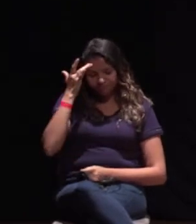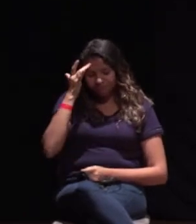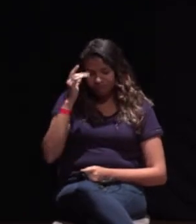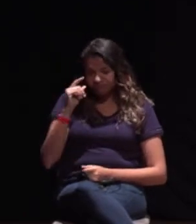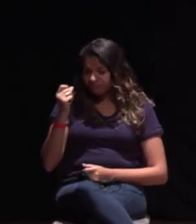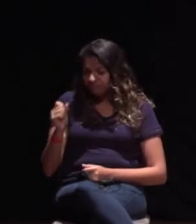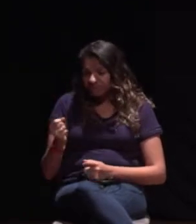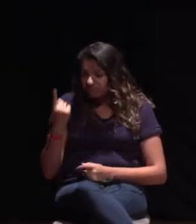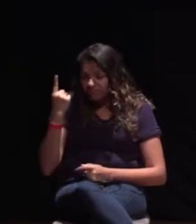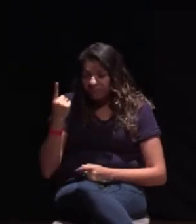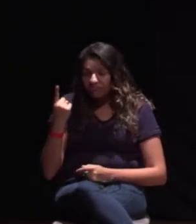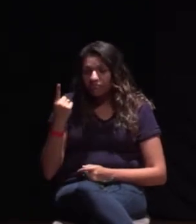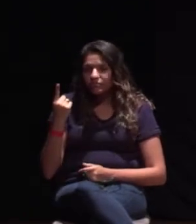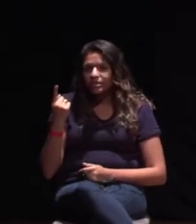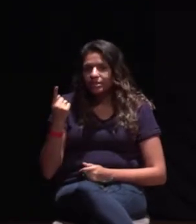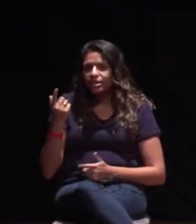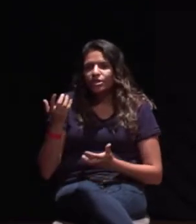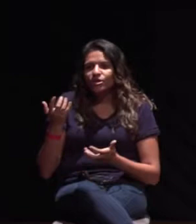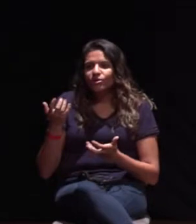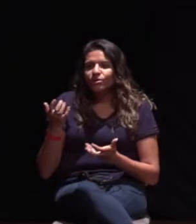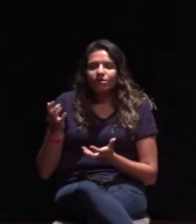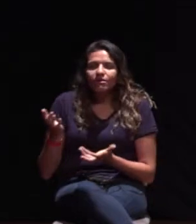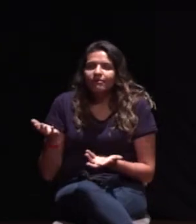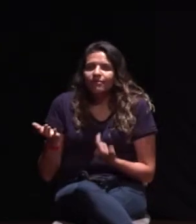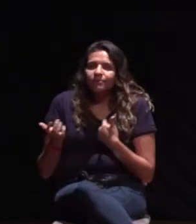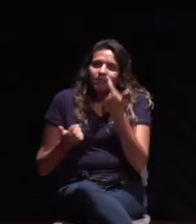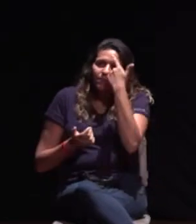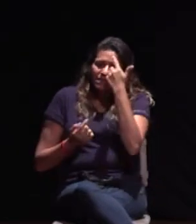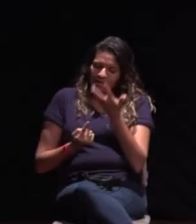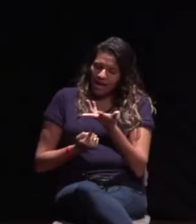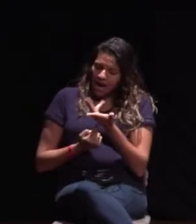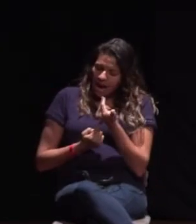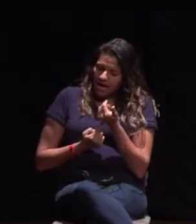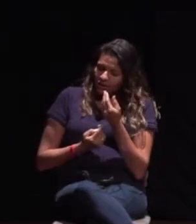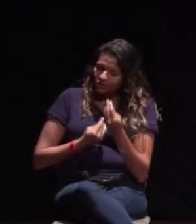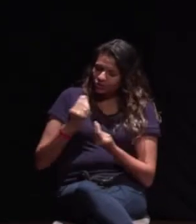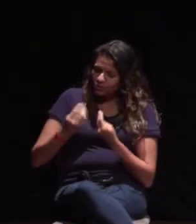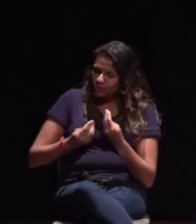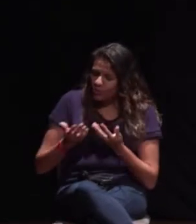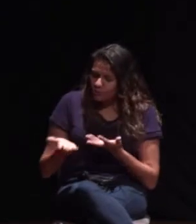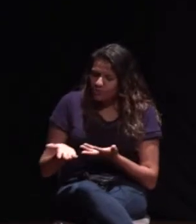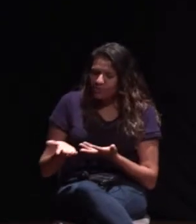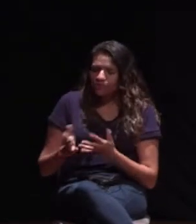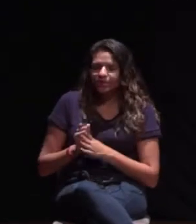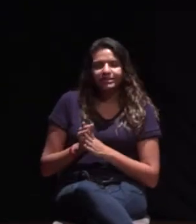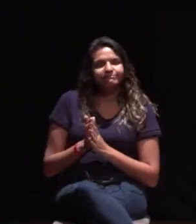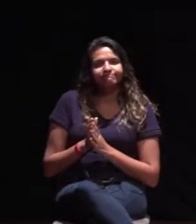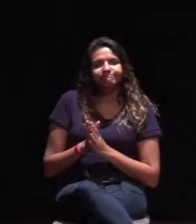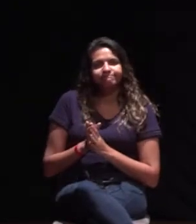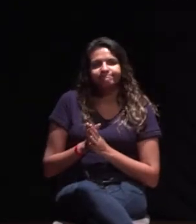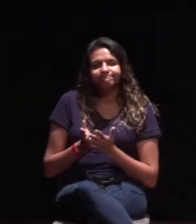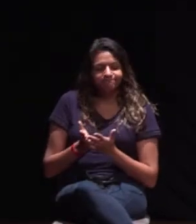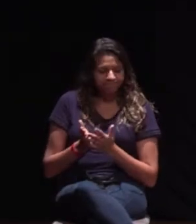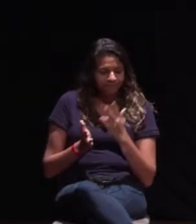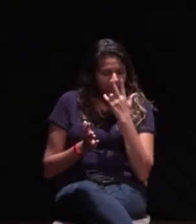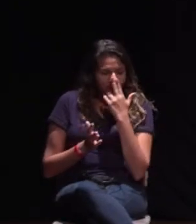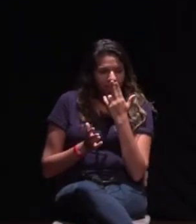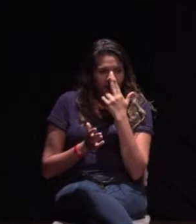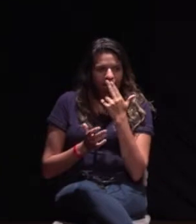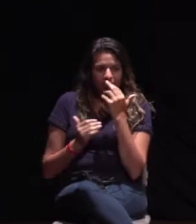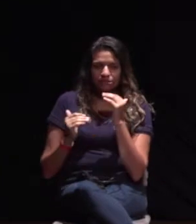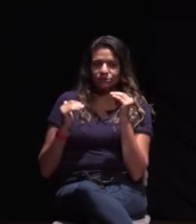que me fez pensar no papel da arte, no lugar talvez um pouco soberbo